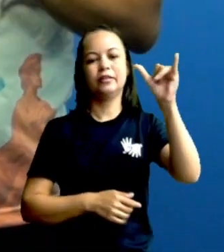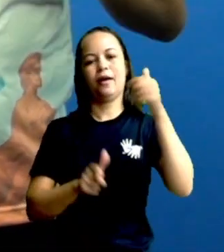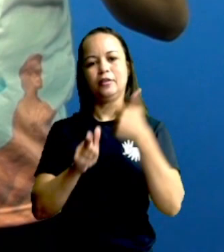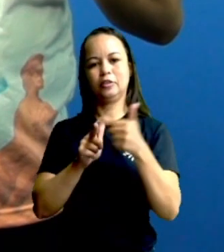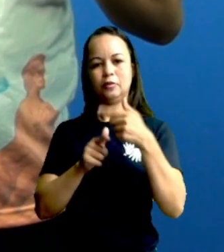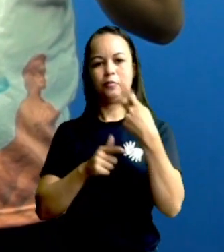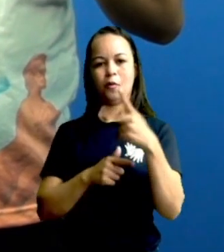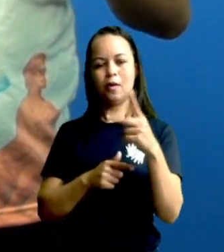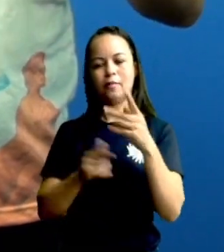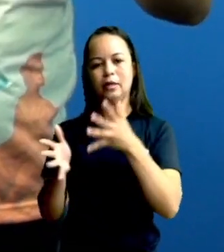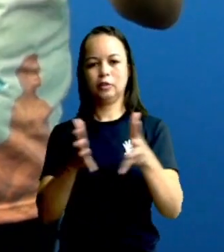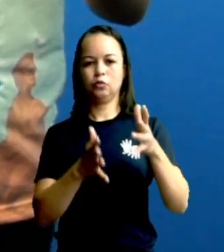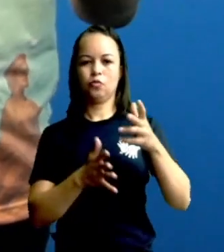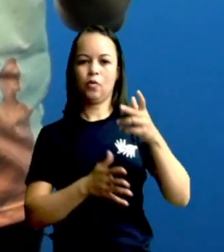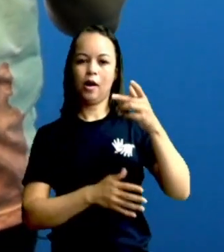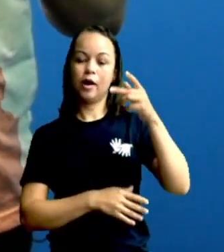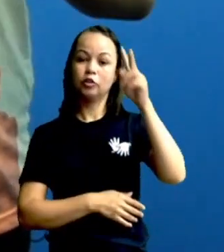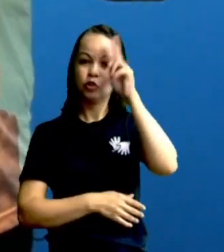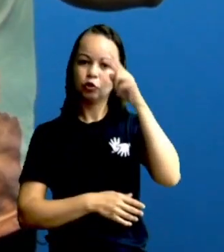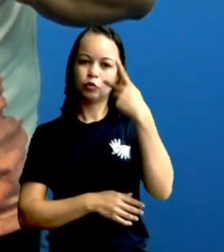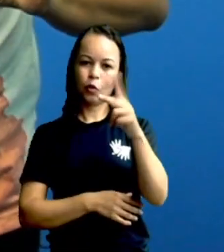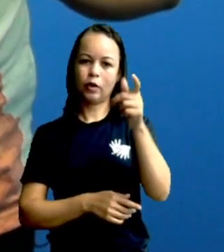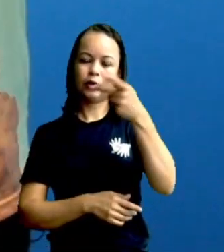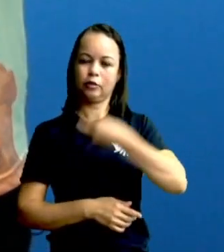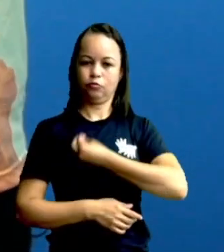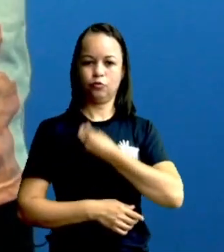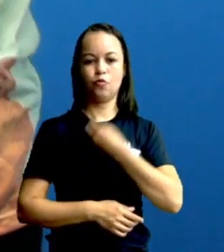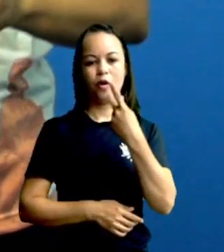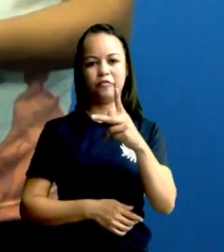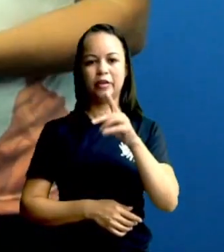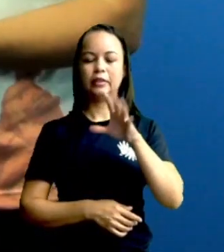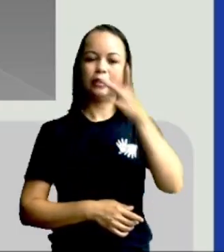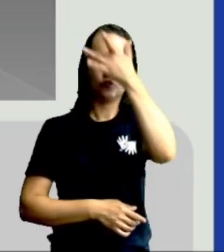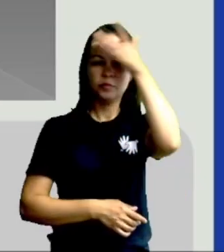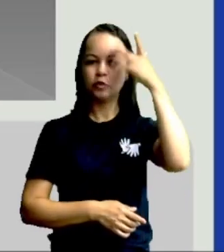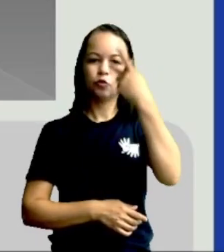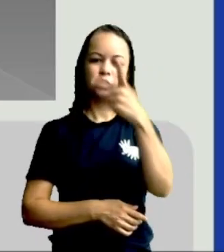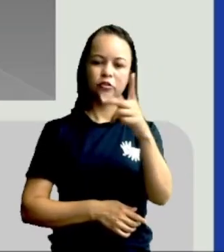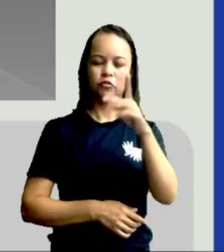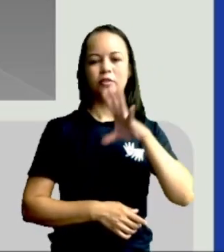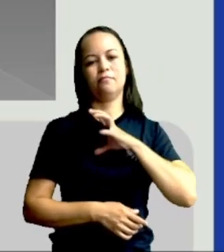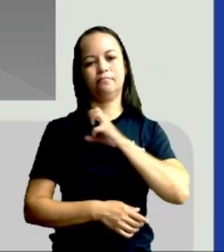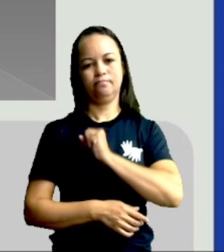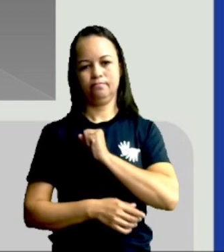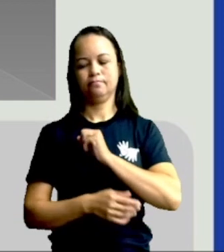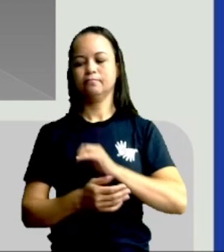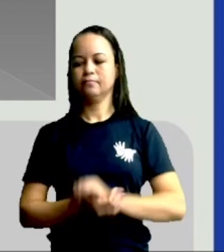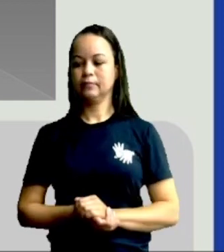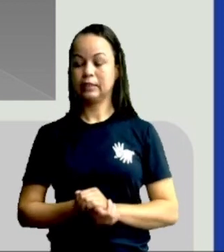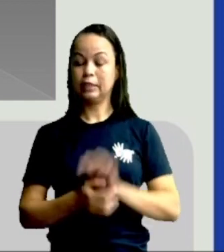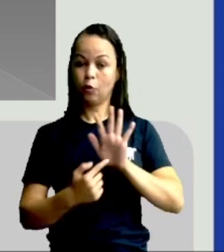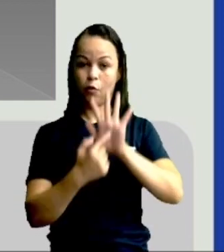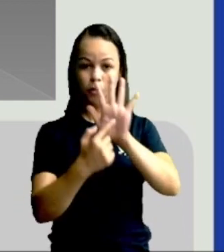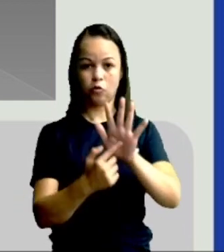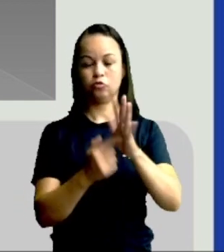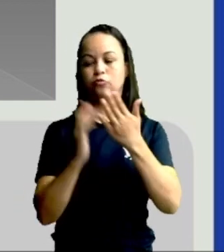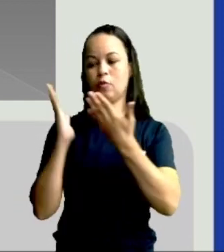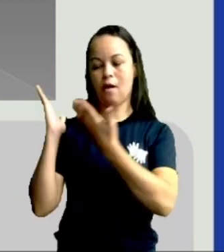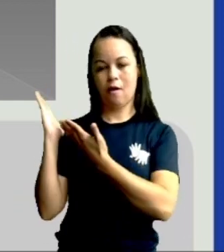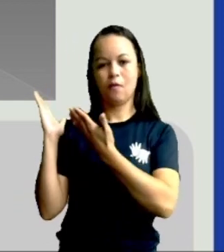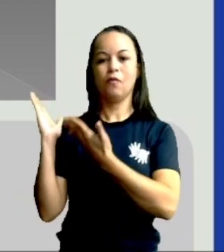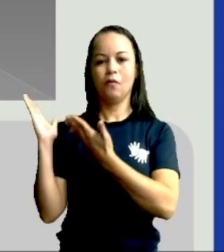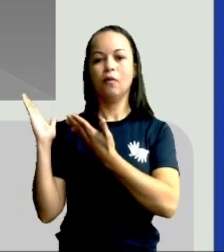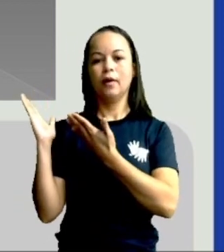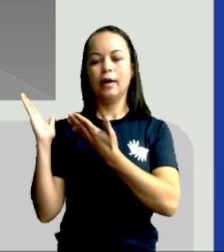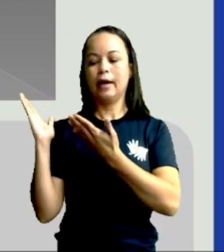problema na tua história, na história de quem tu ama. Abre essa imagem aí, por favor, produção. E aí eu vou destacar aqui as chamadas